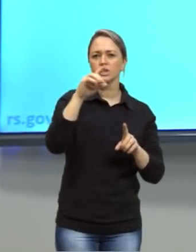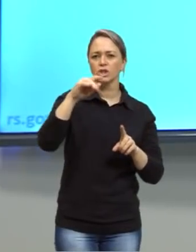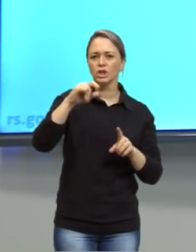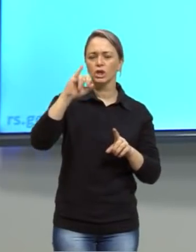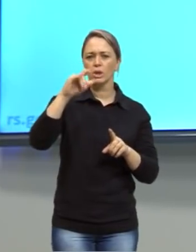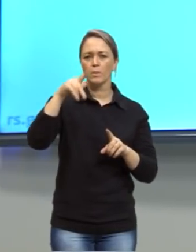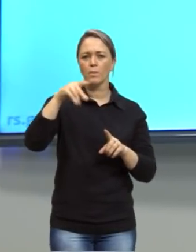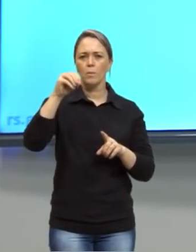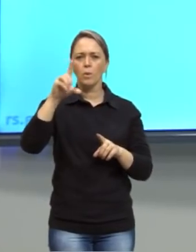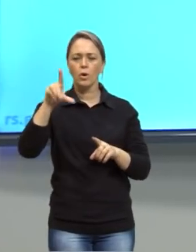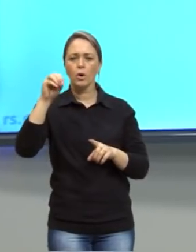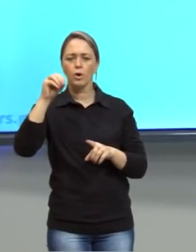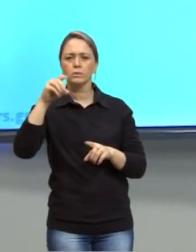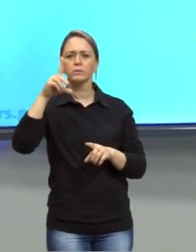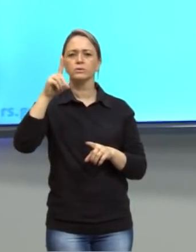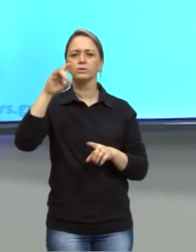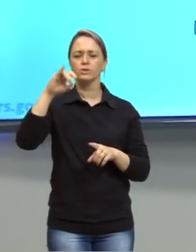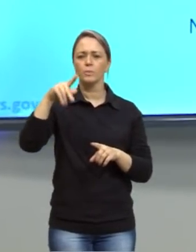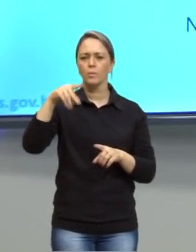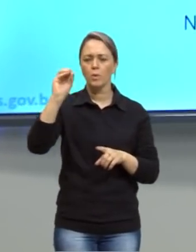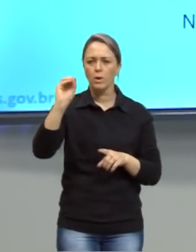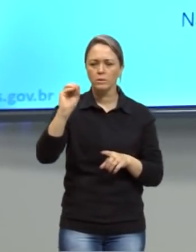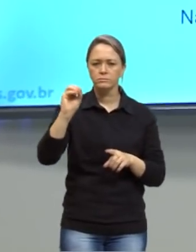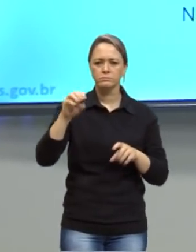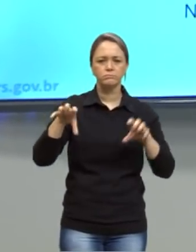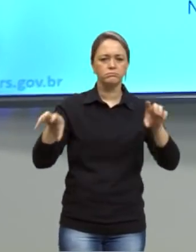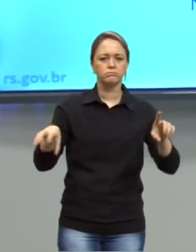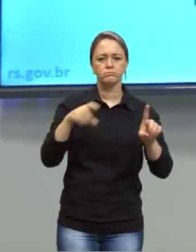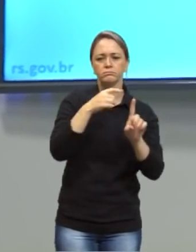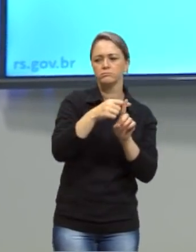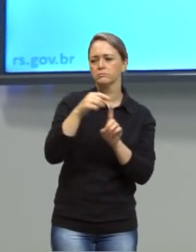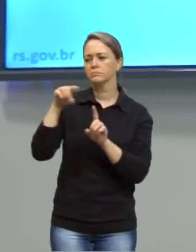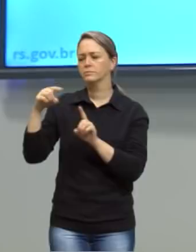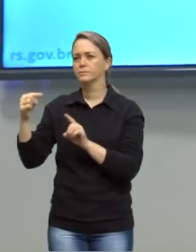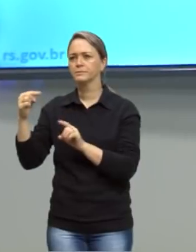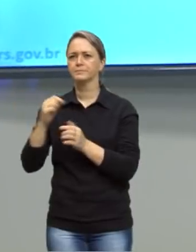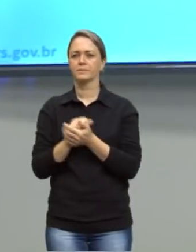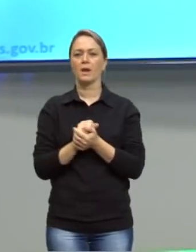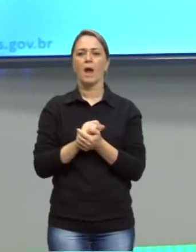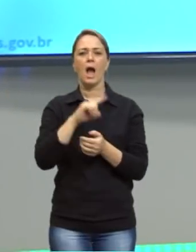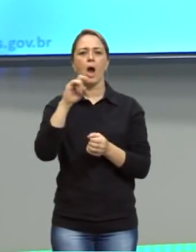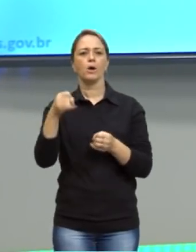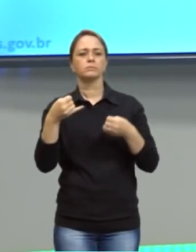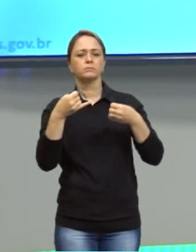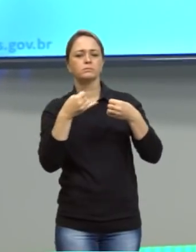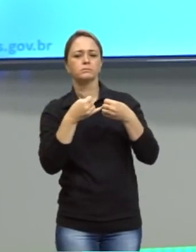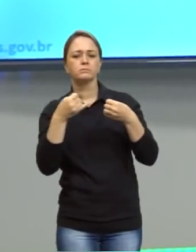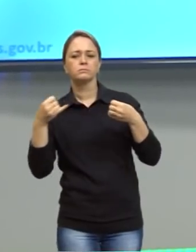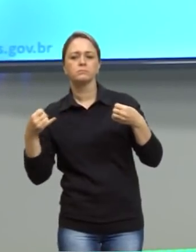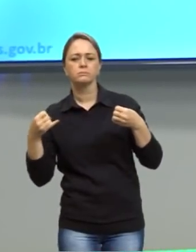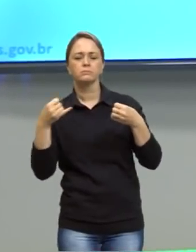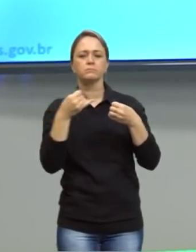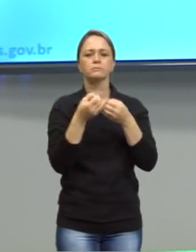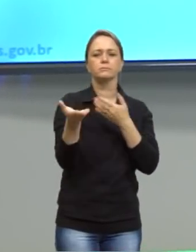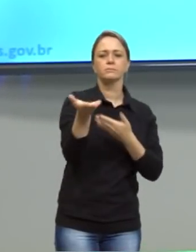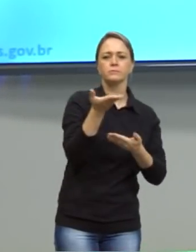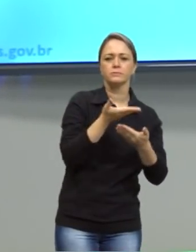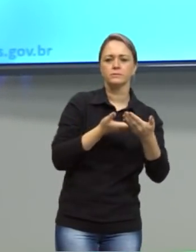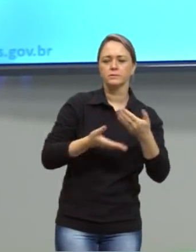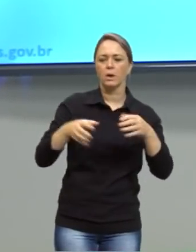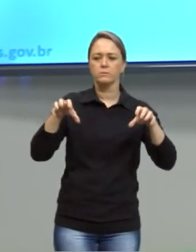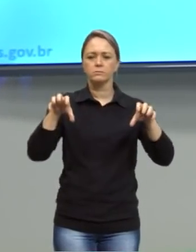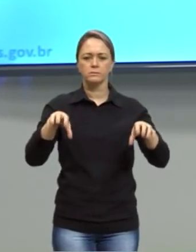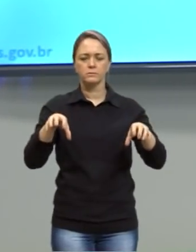tranquilo a próxima aqui é a interação ion dipolo o que que é uma interação ion dipolo